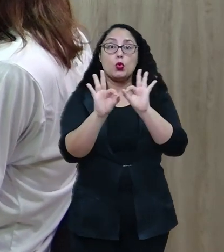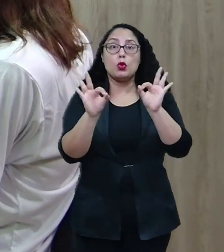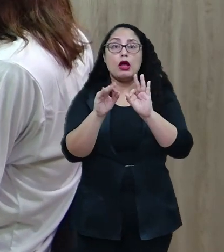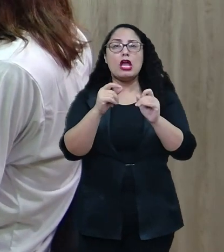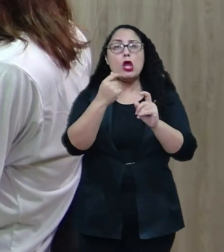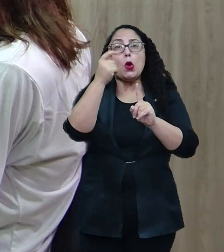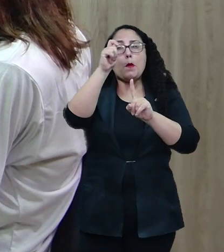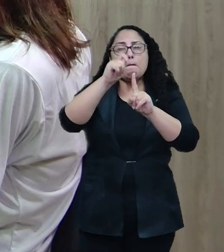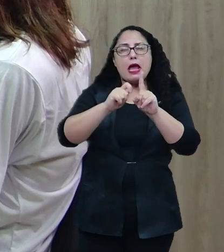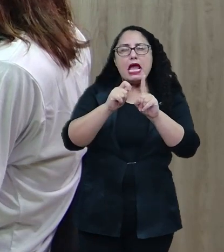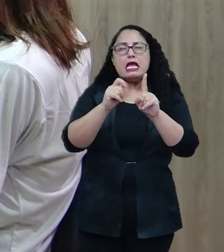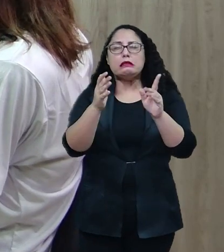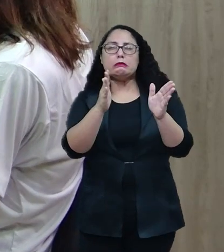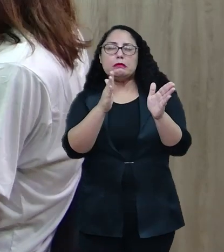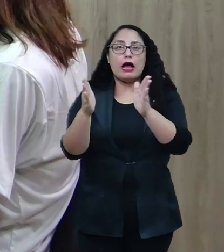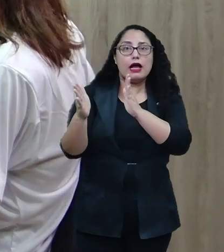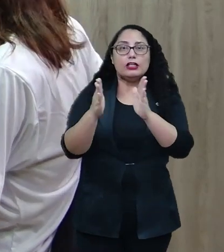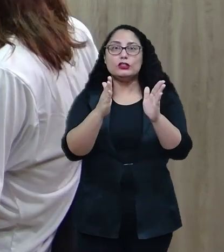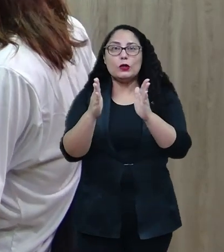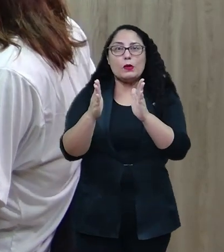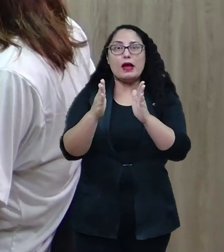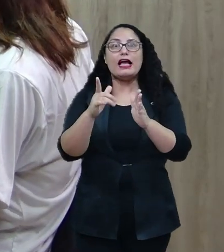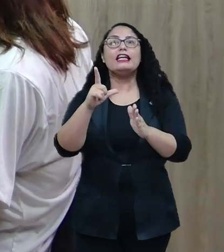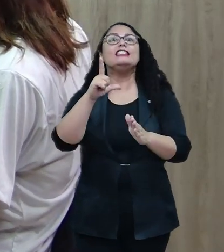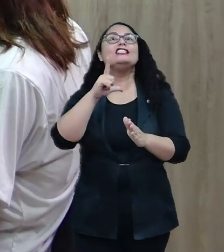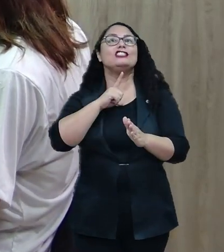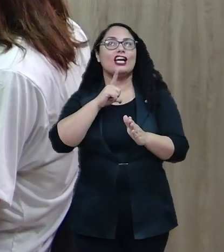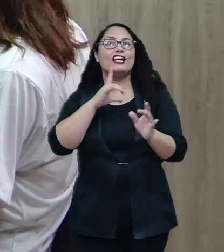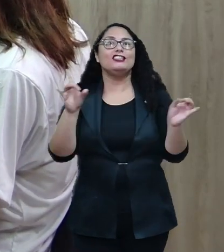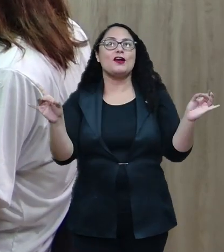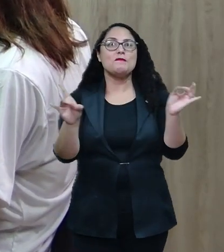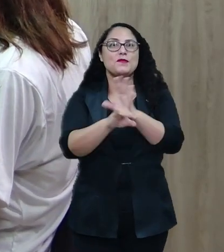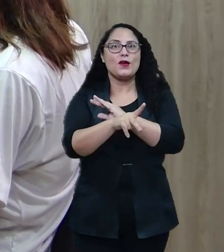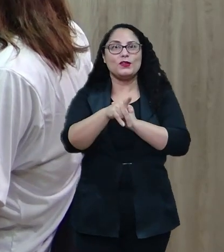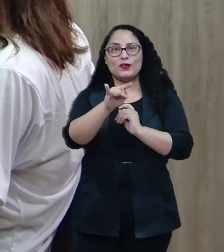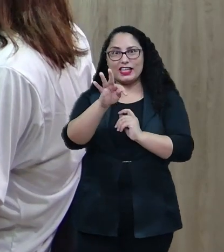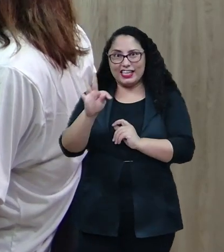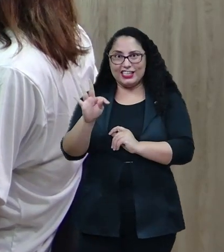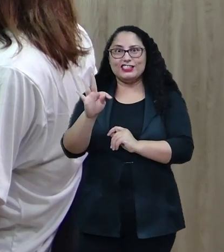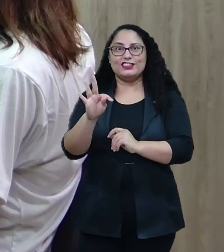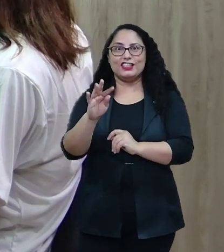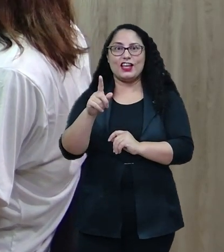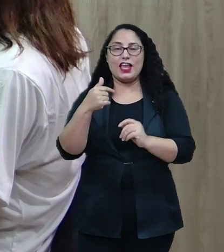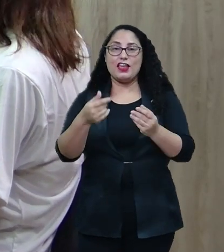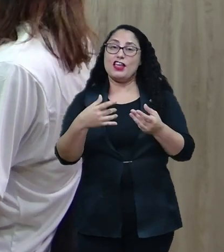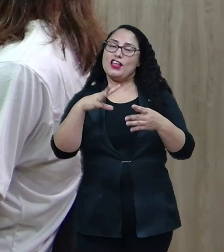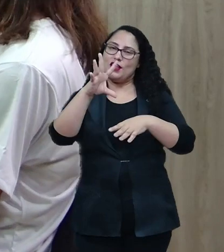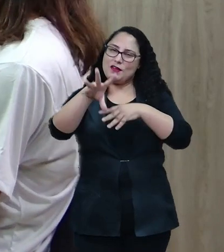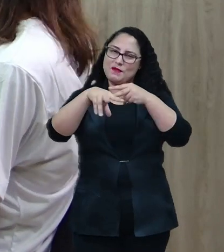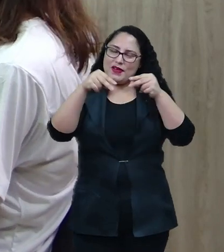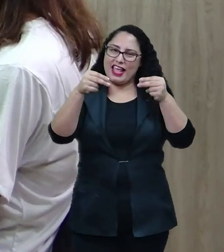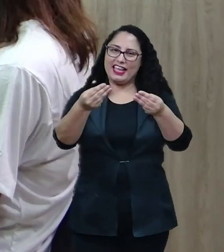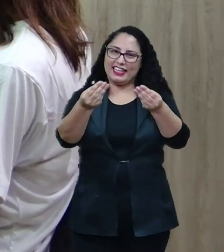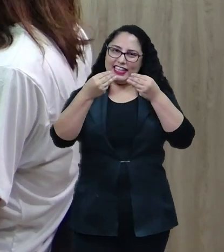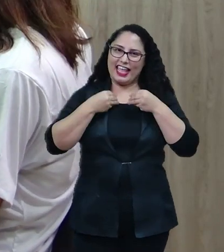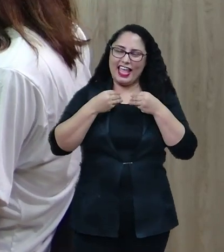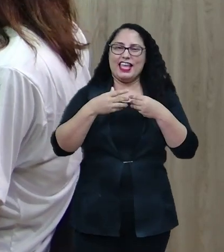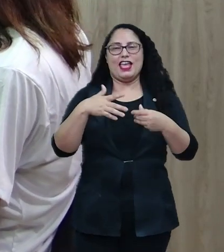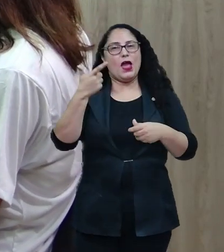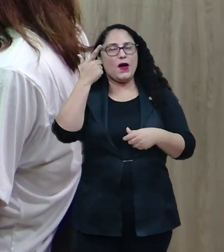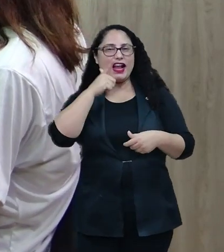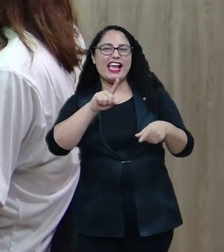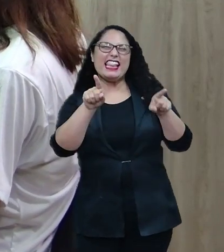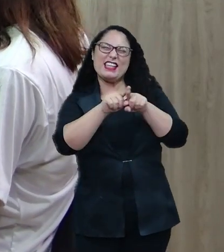cerca de um mês, mais ou menos, já tinha o kit pronto. E aí a gente foi presenteado, né? A Bruna ganhou um, eu ganhei